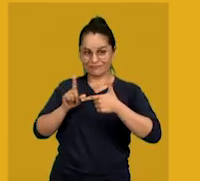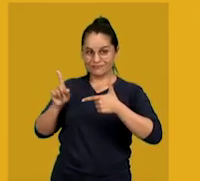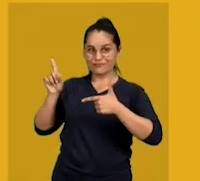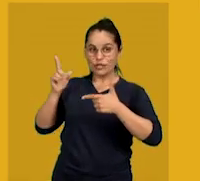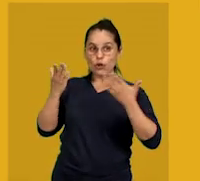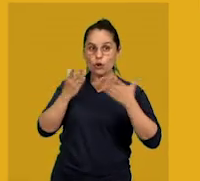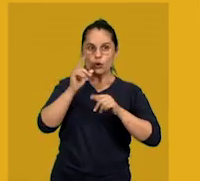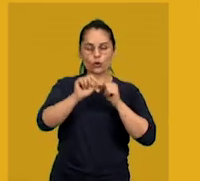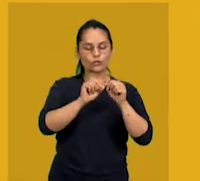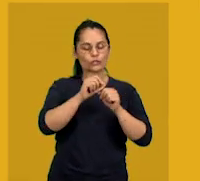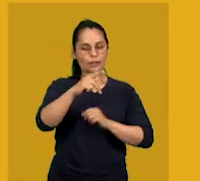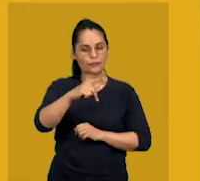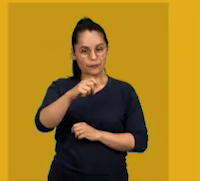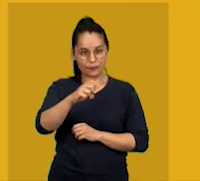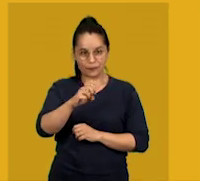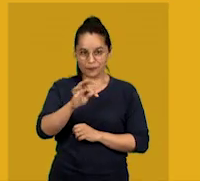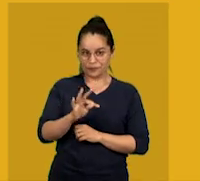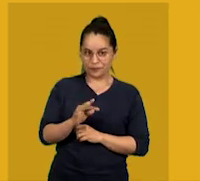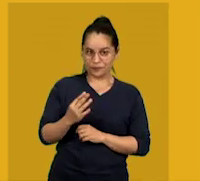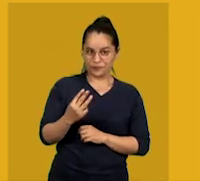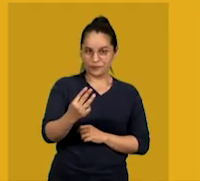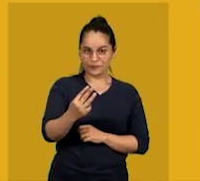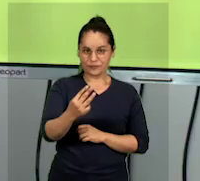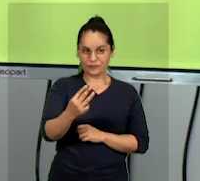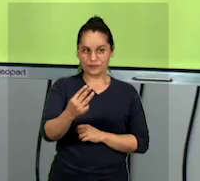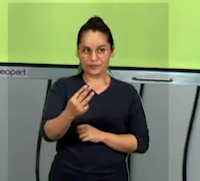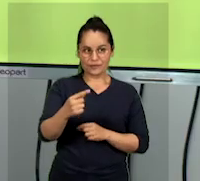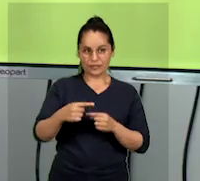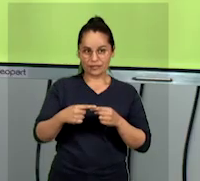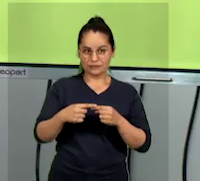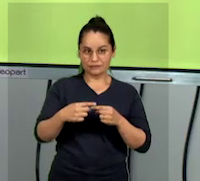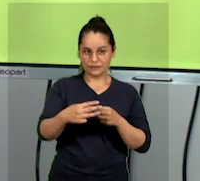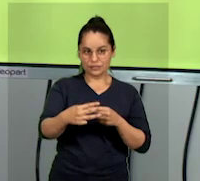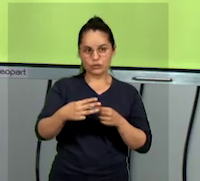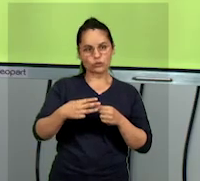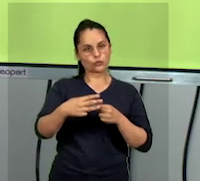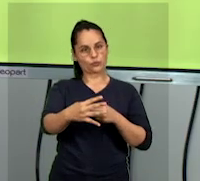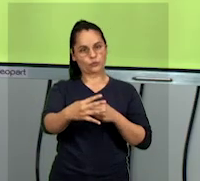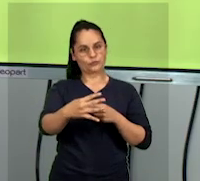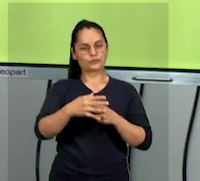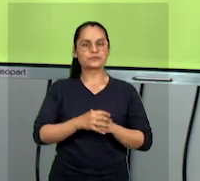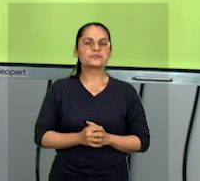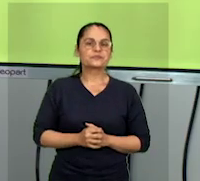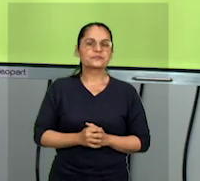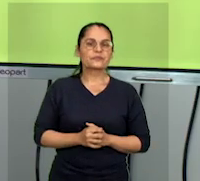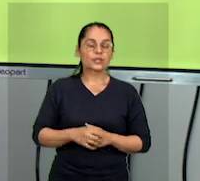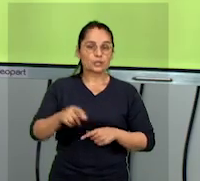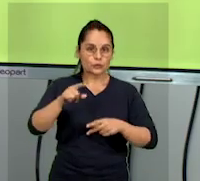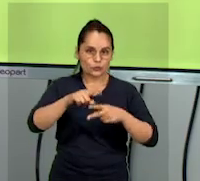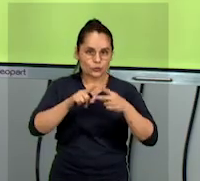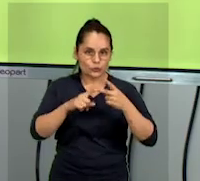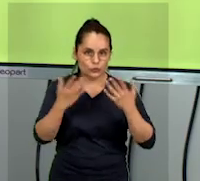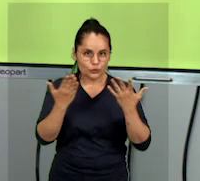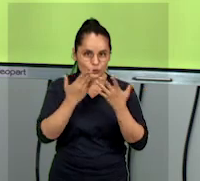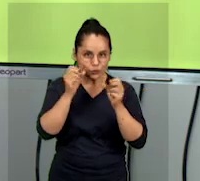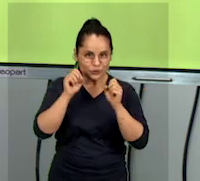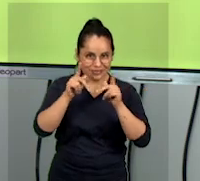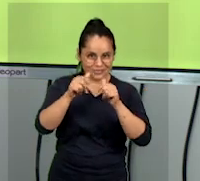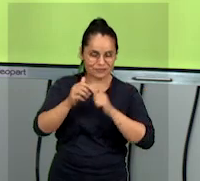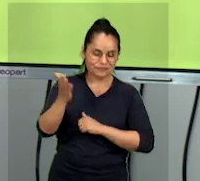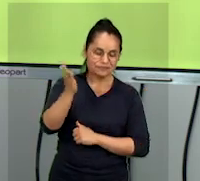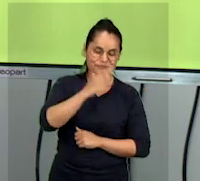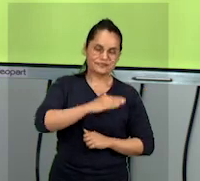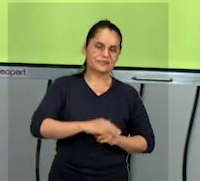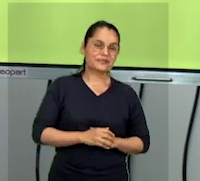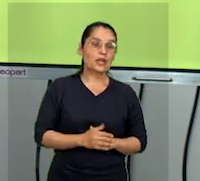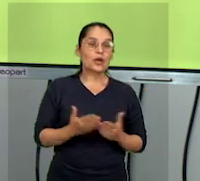hoje com o PET 3, semanas 3 e 4. Nós vamos pegar 2 semanas na aula de hoje. Vamos lá?